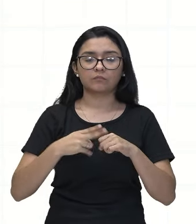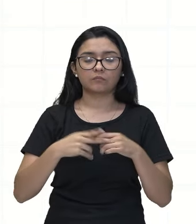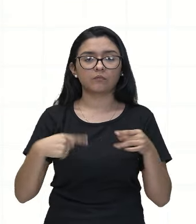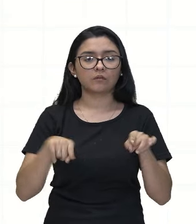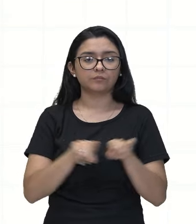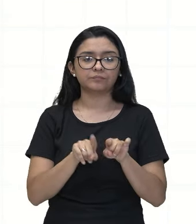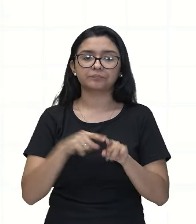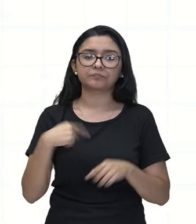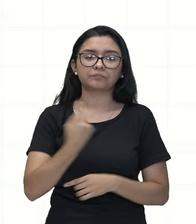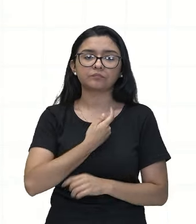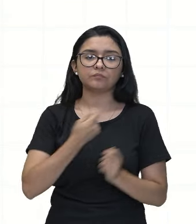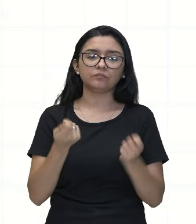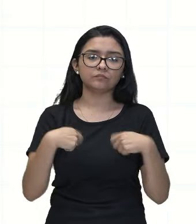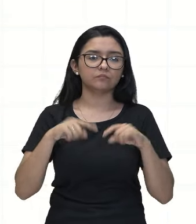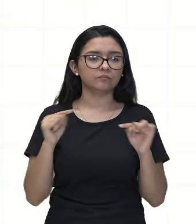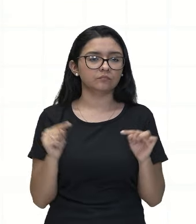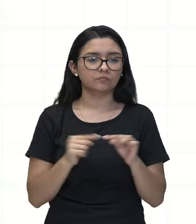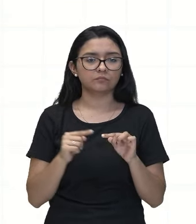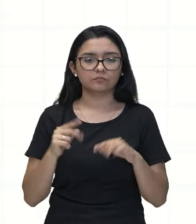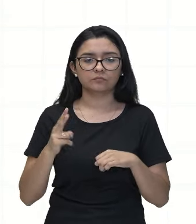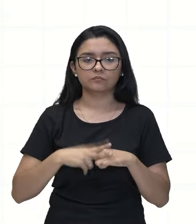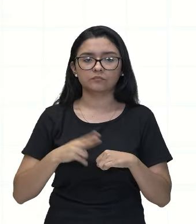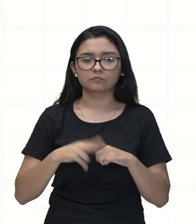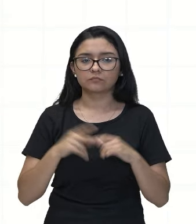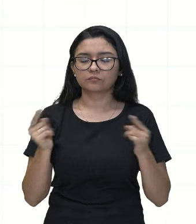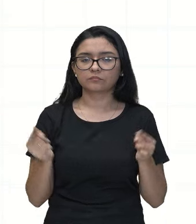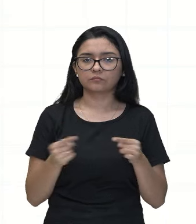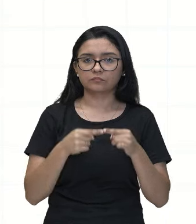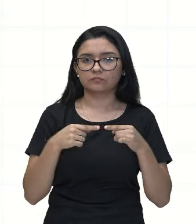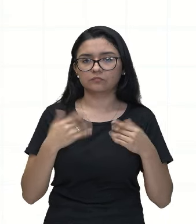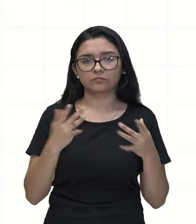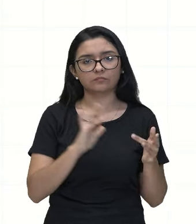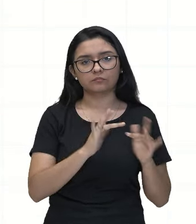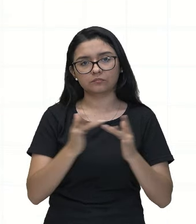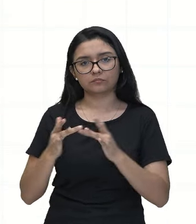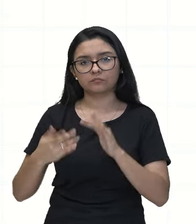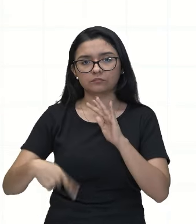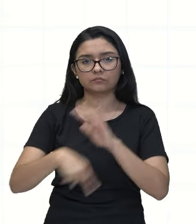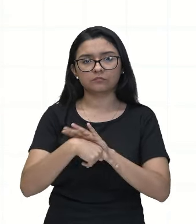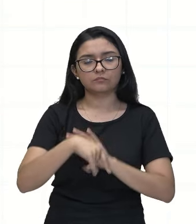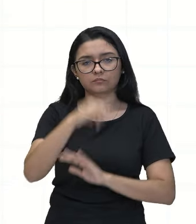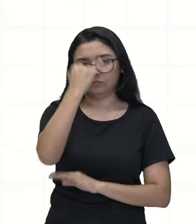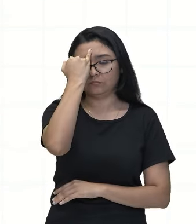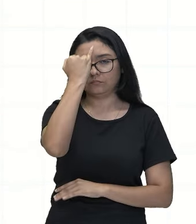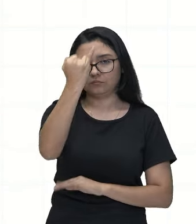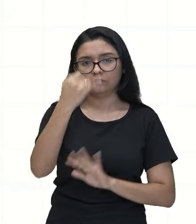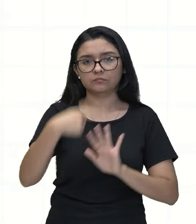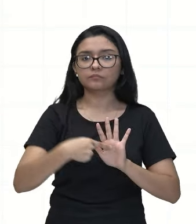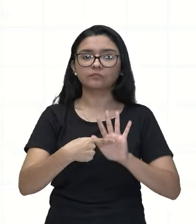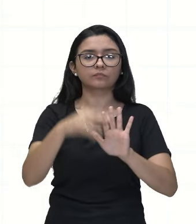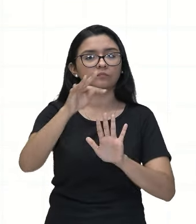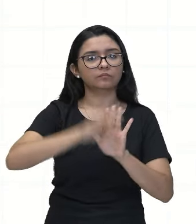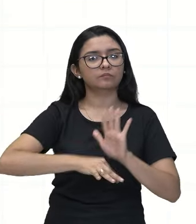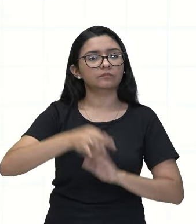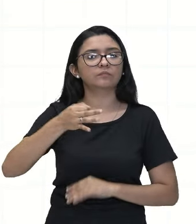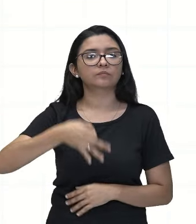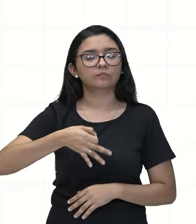eh a concordância verbal adequada ao contexto né da ideia que está se passando no texto